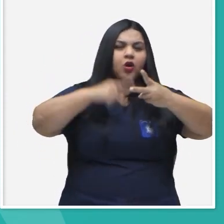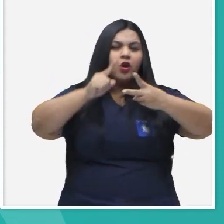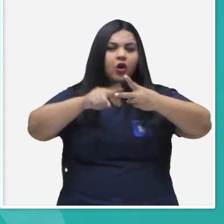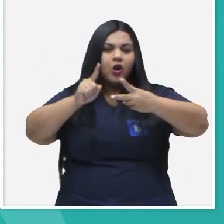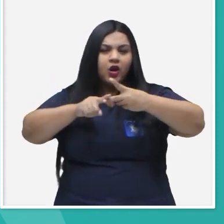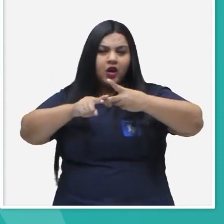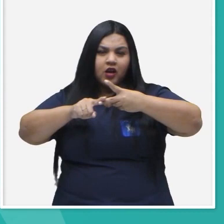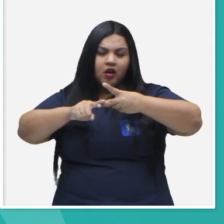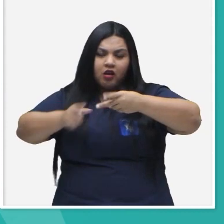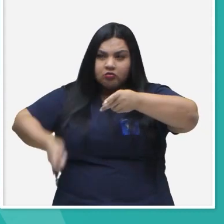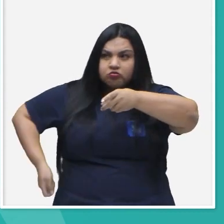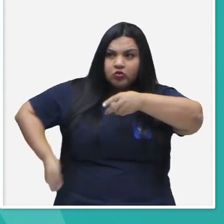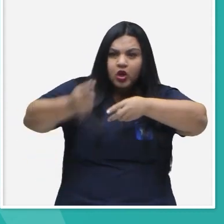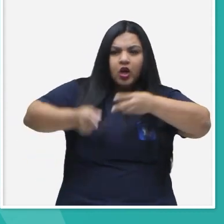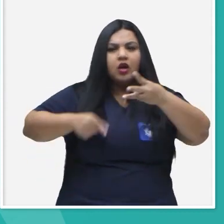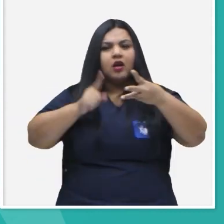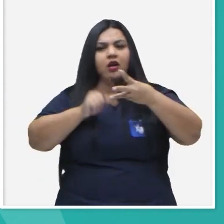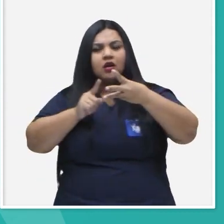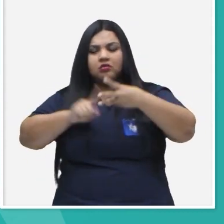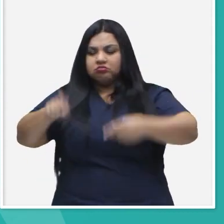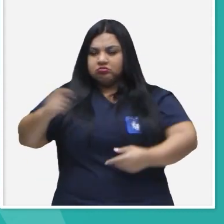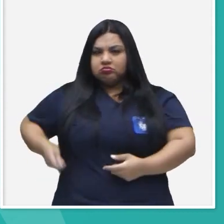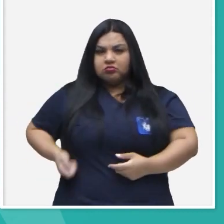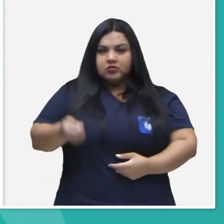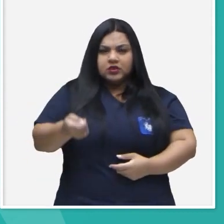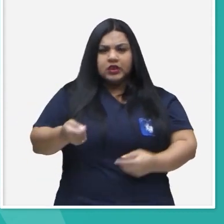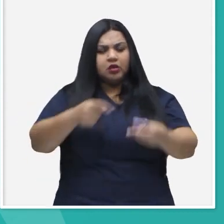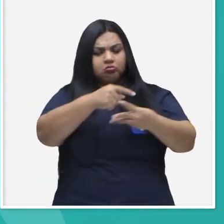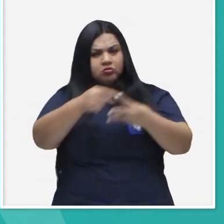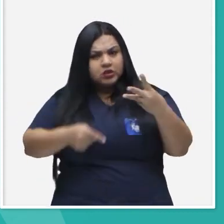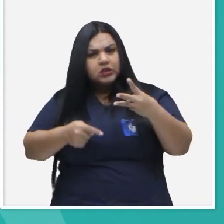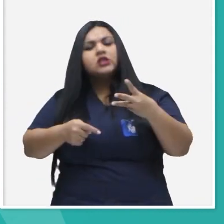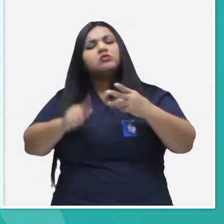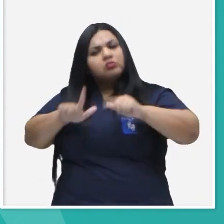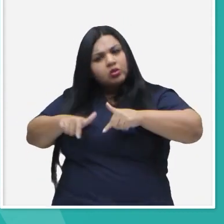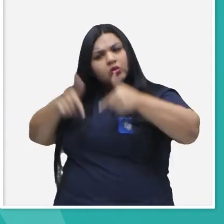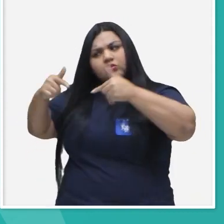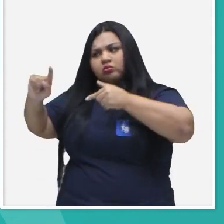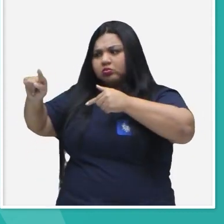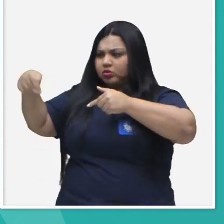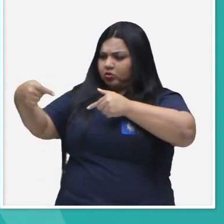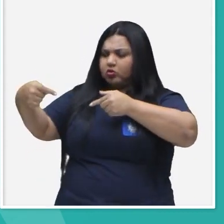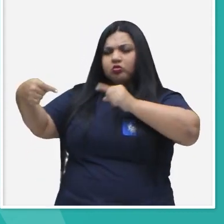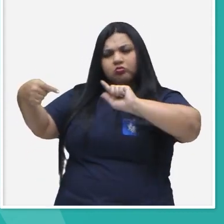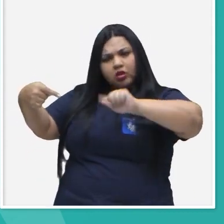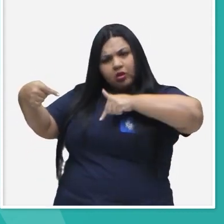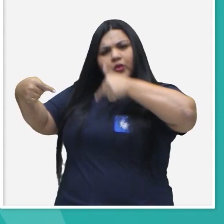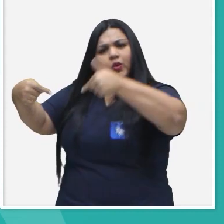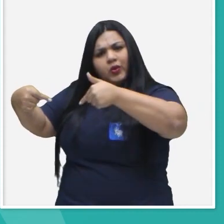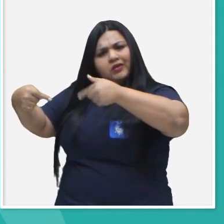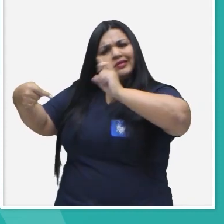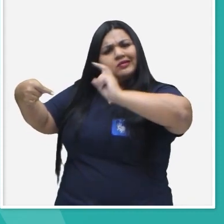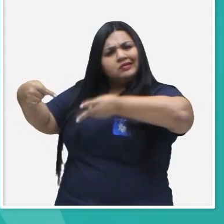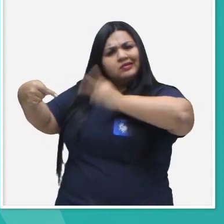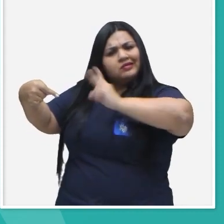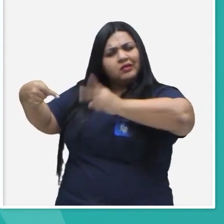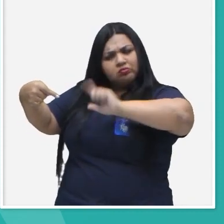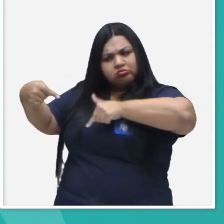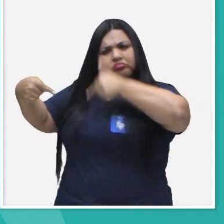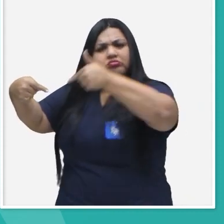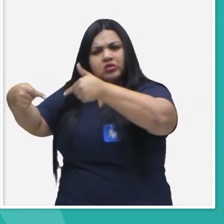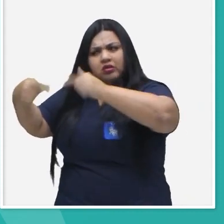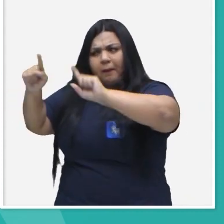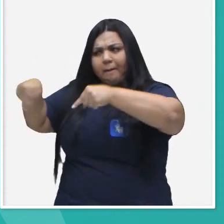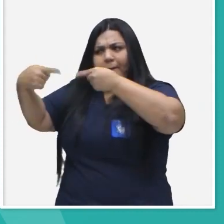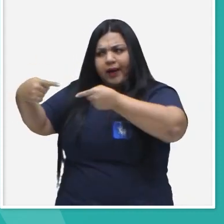esgrima, os adversários, eles interferem diretamente na ação um dos outros o tempo todo.